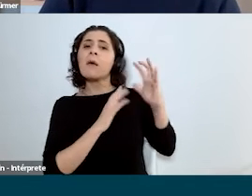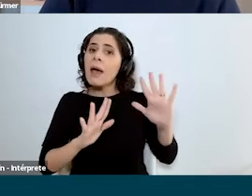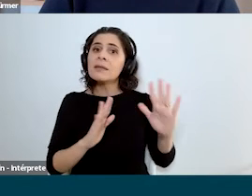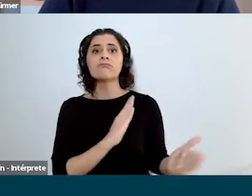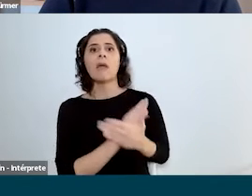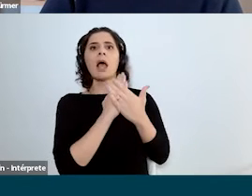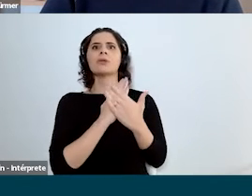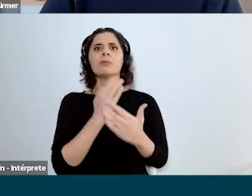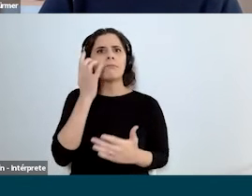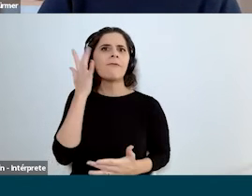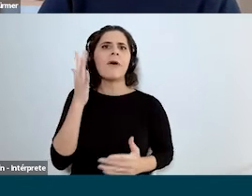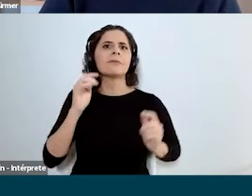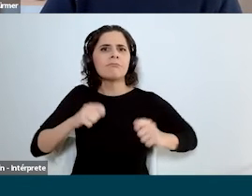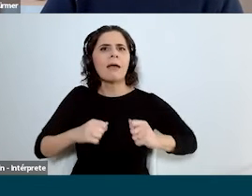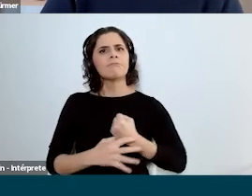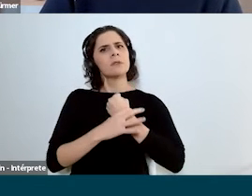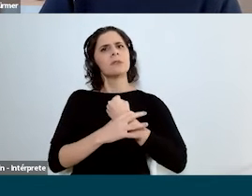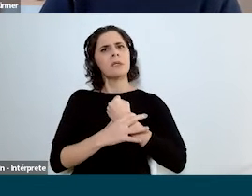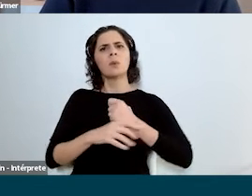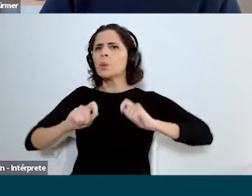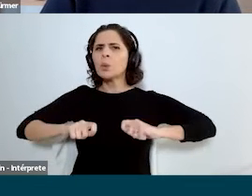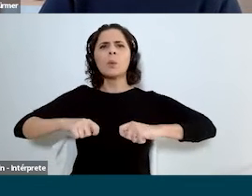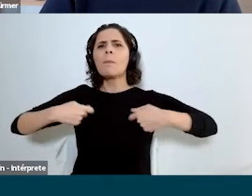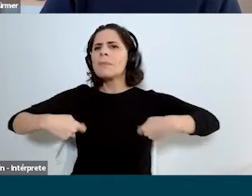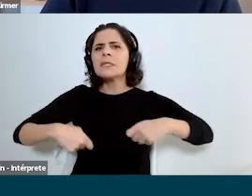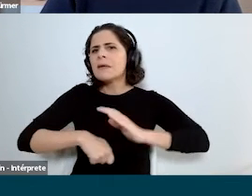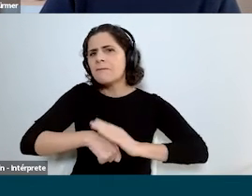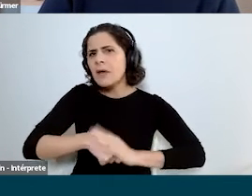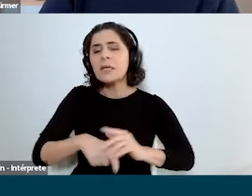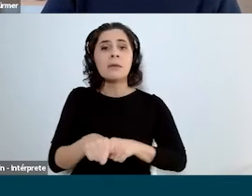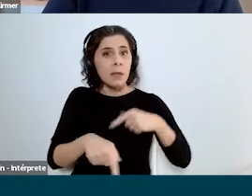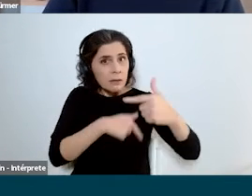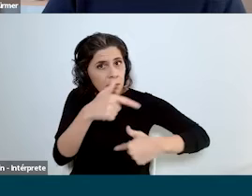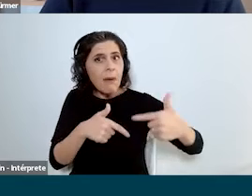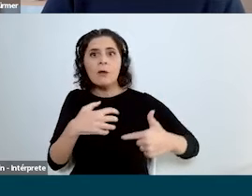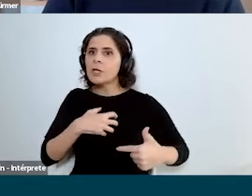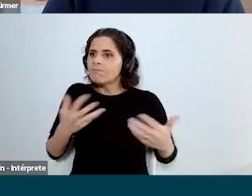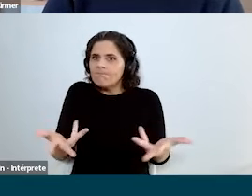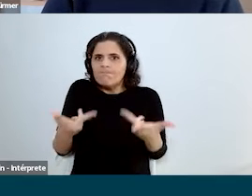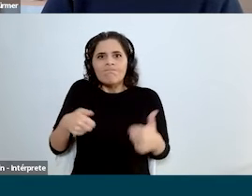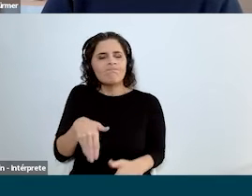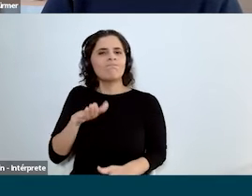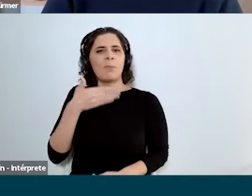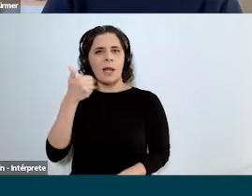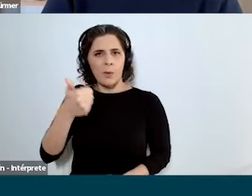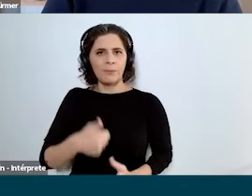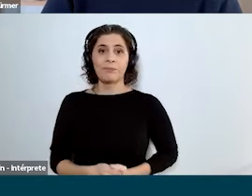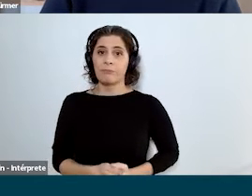verdade, as métricas facilitam a nossa vida, porque dão mais segurança sobre o que a gente precisa fazer e a gente acaba trabalhando de forma mais